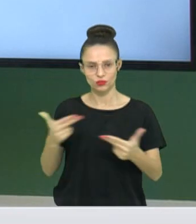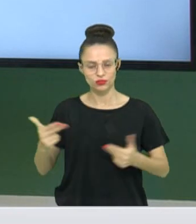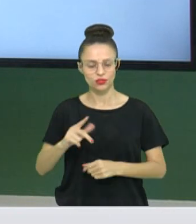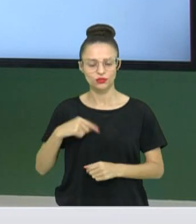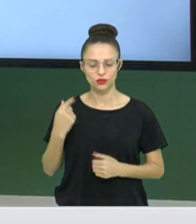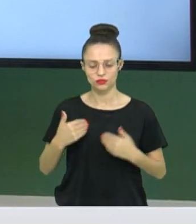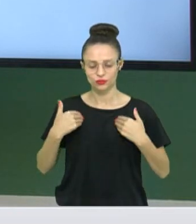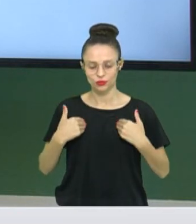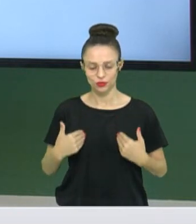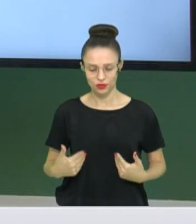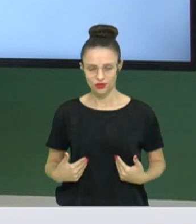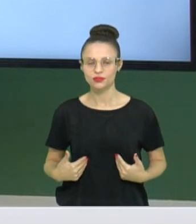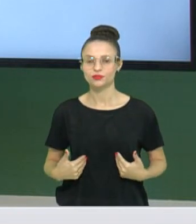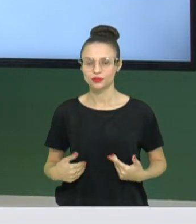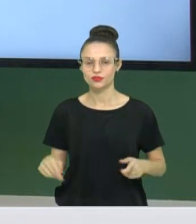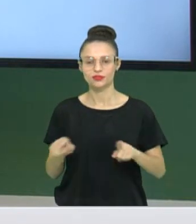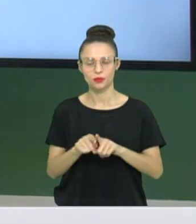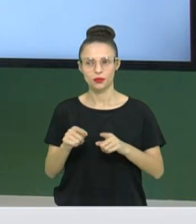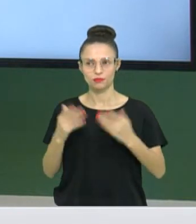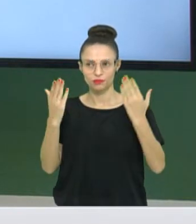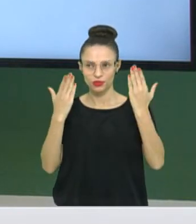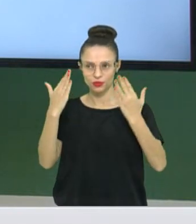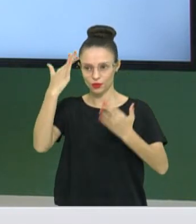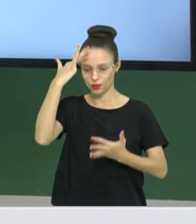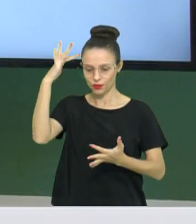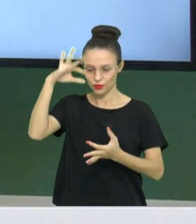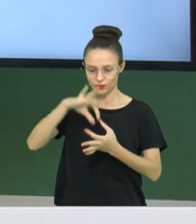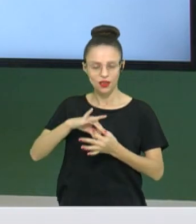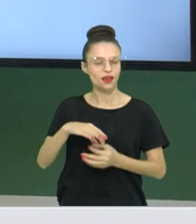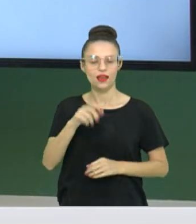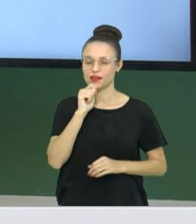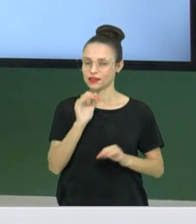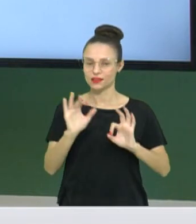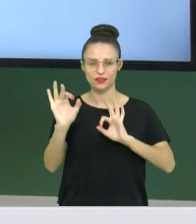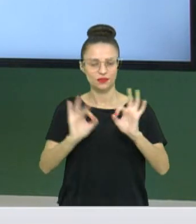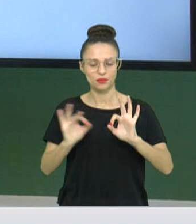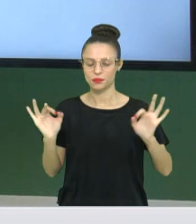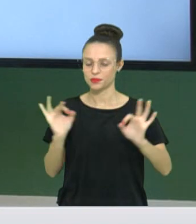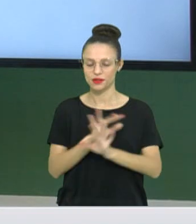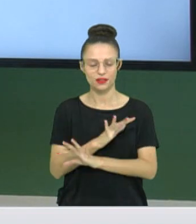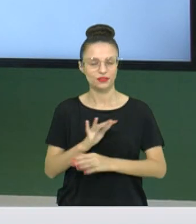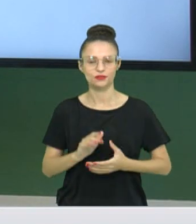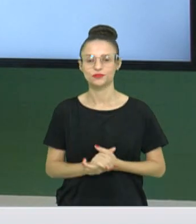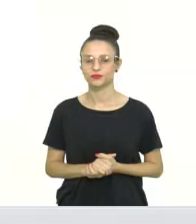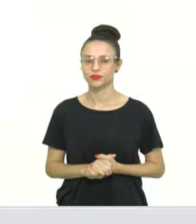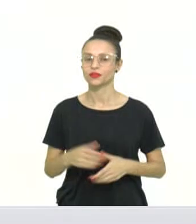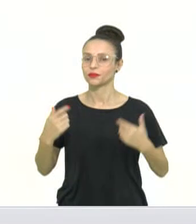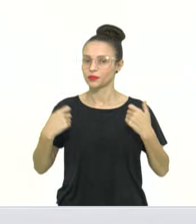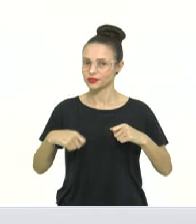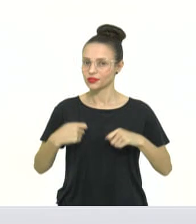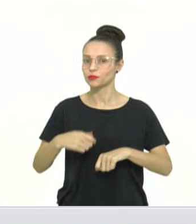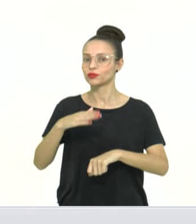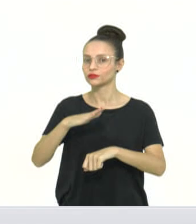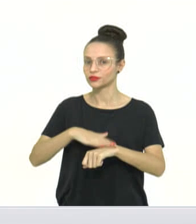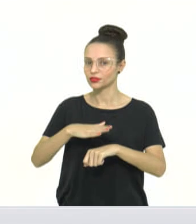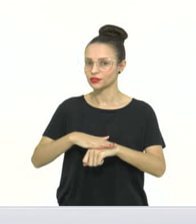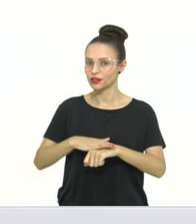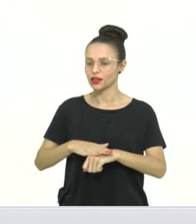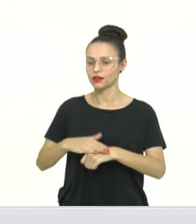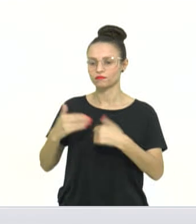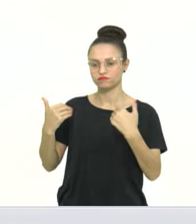nosso organismo e nosso psicológico não estão preparados. Precisamos dar o tempo necessário